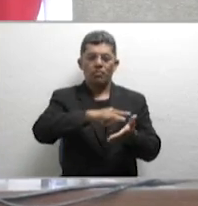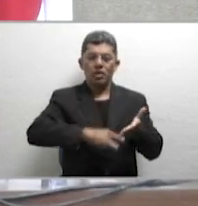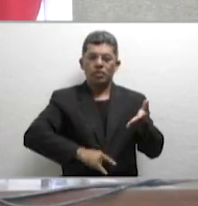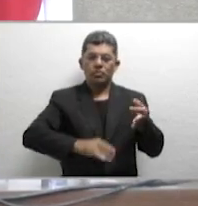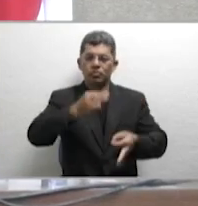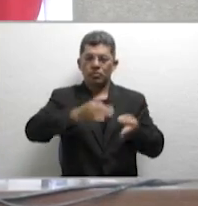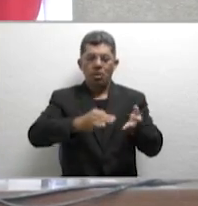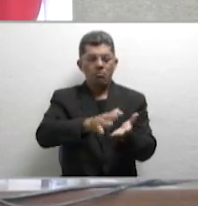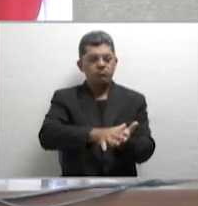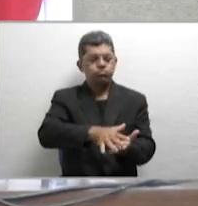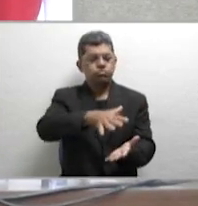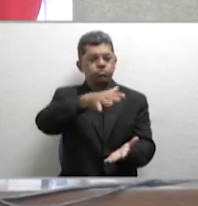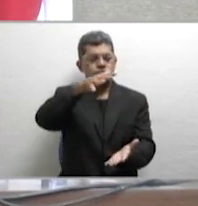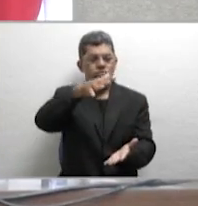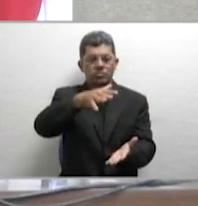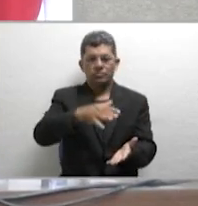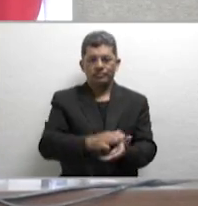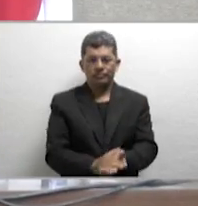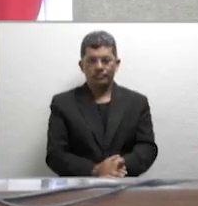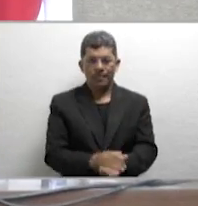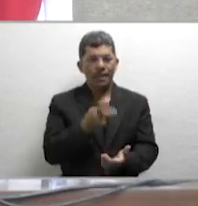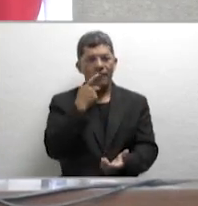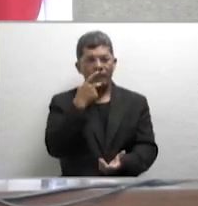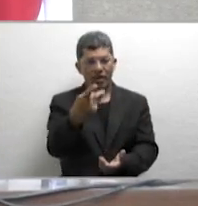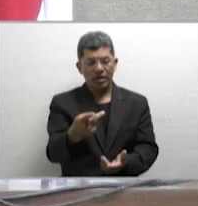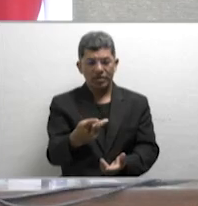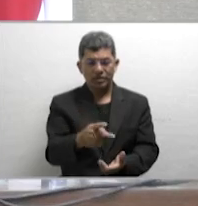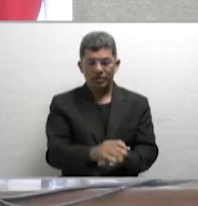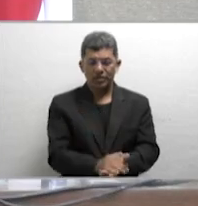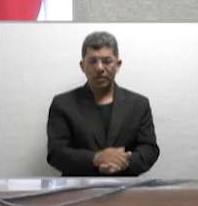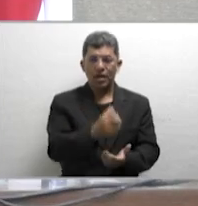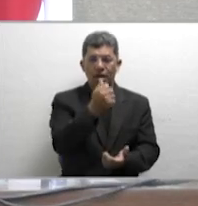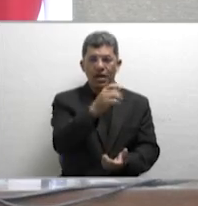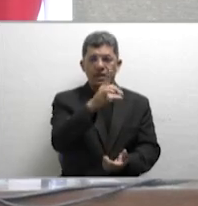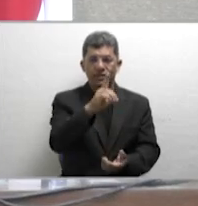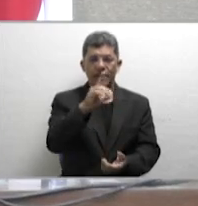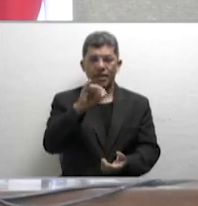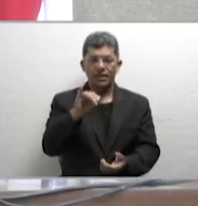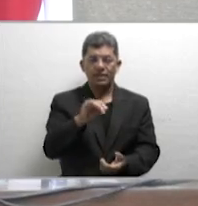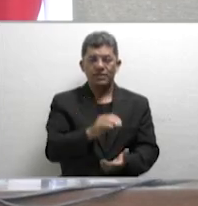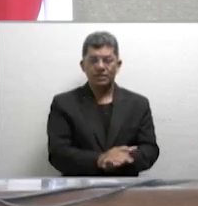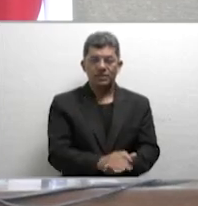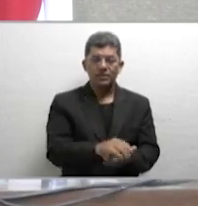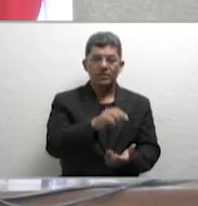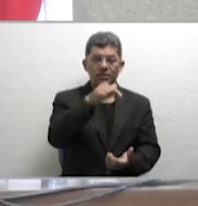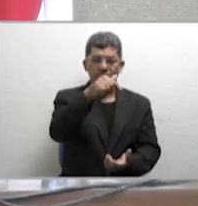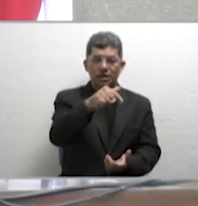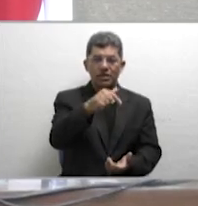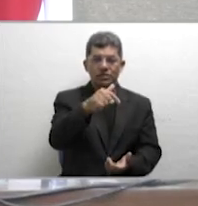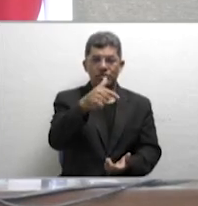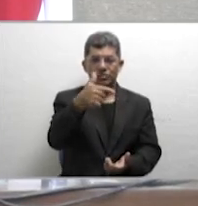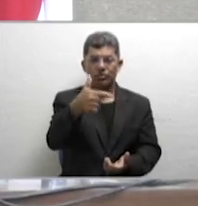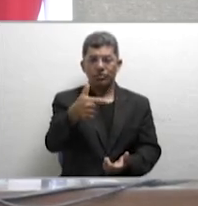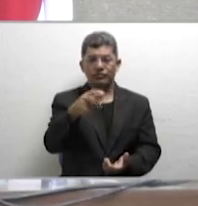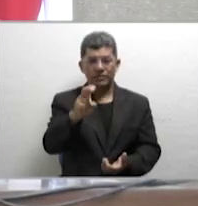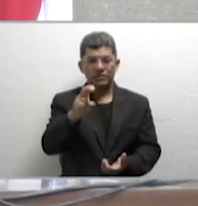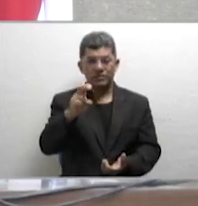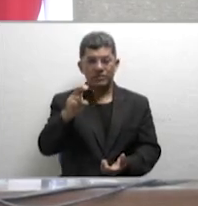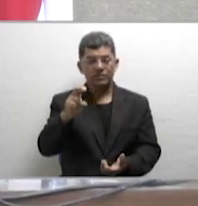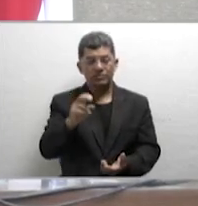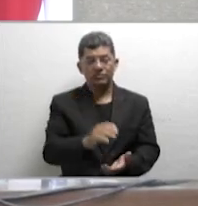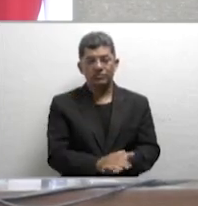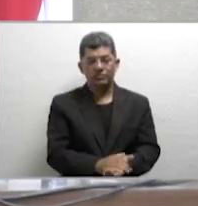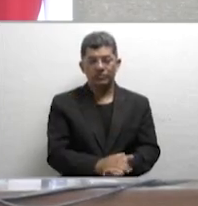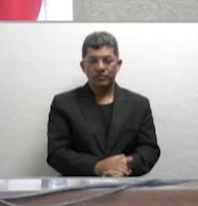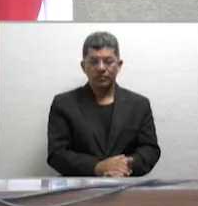jurídico, inclusive dizendo que a ADI 7225, que está no Supremo Tribunal Federal, na decisão monocrática